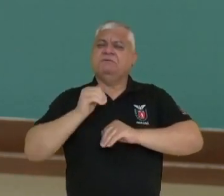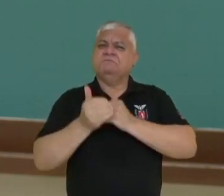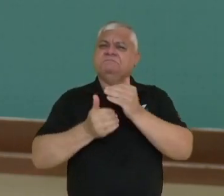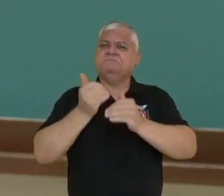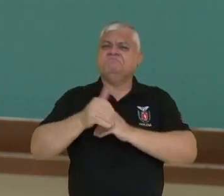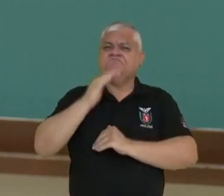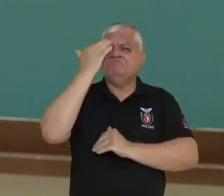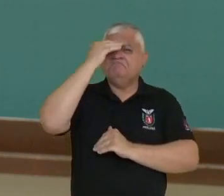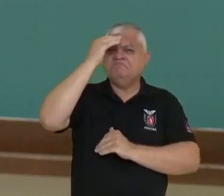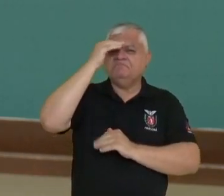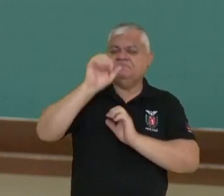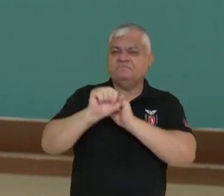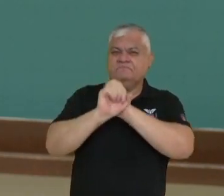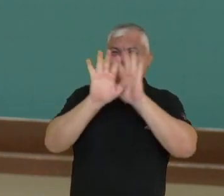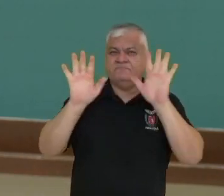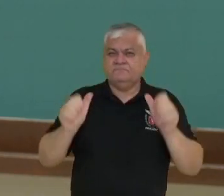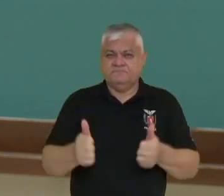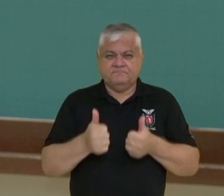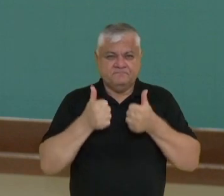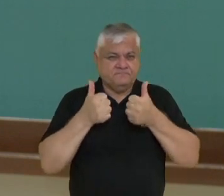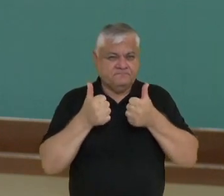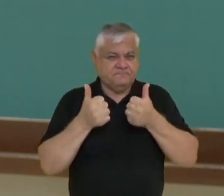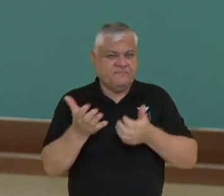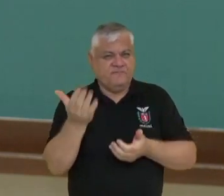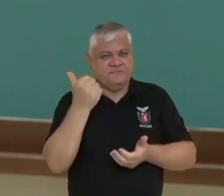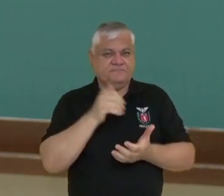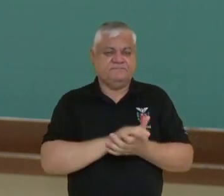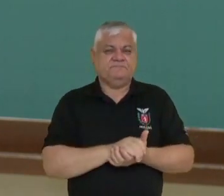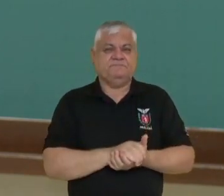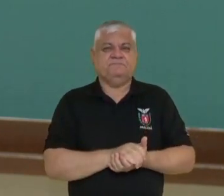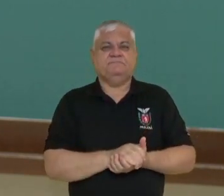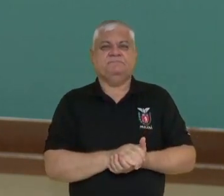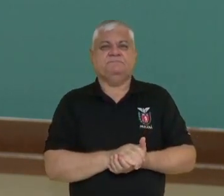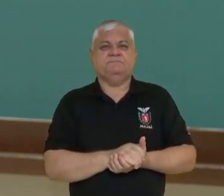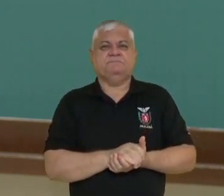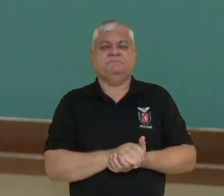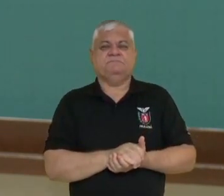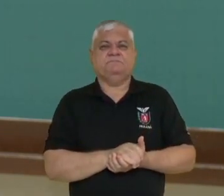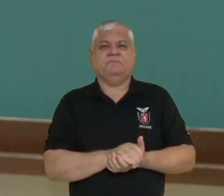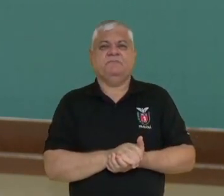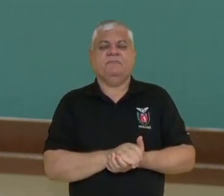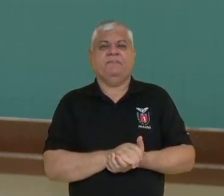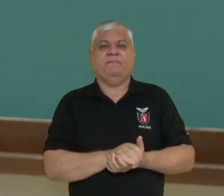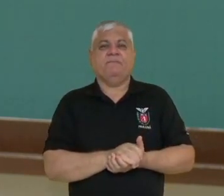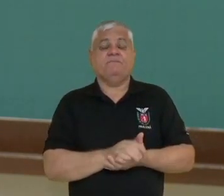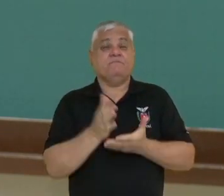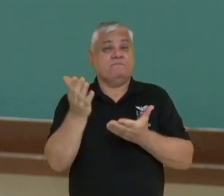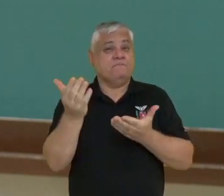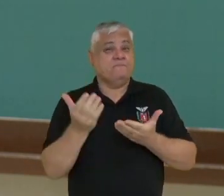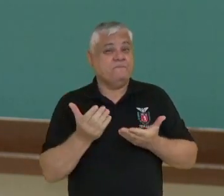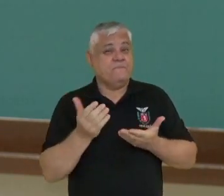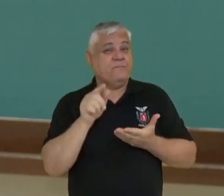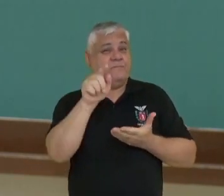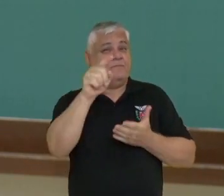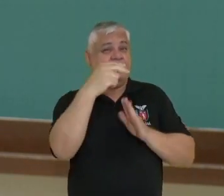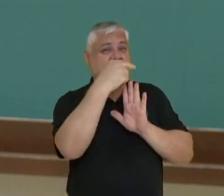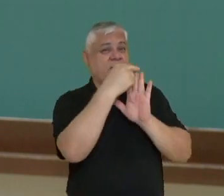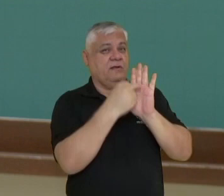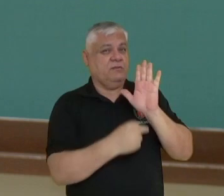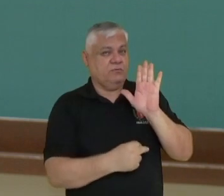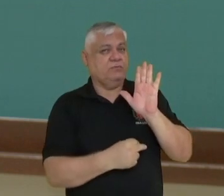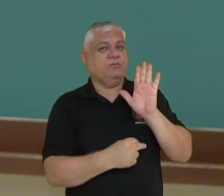entender um pouquinho melhor tudo isso, beleza? Vamos adiante. Bom, agora eu quero convidá-los a fazermos